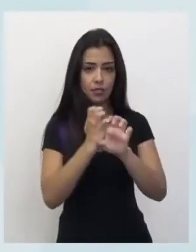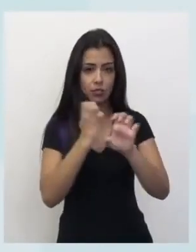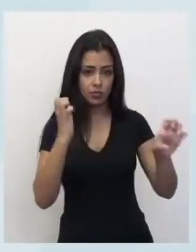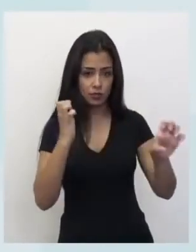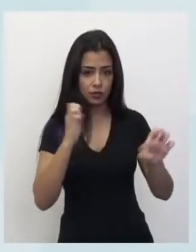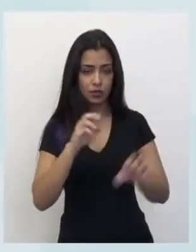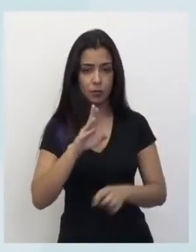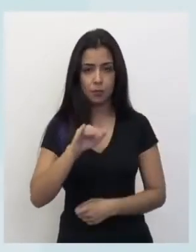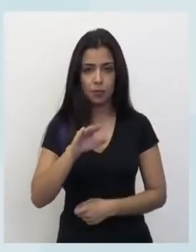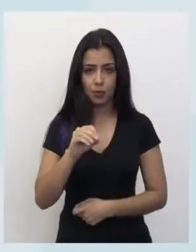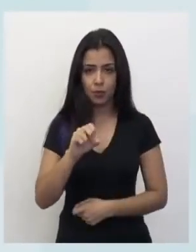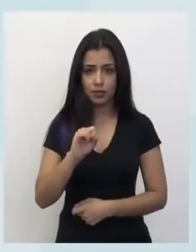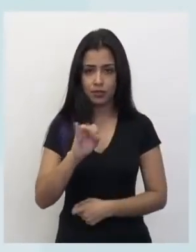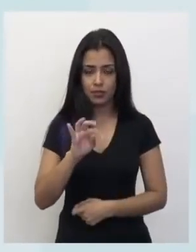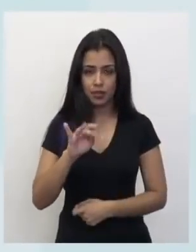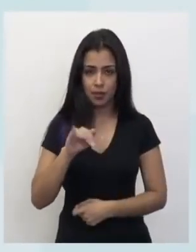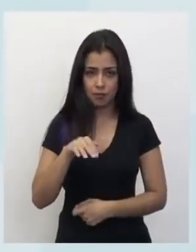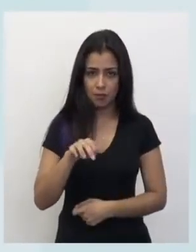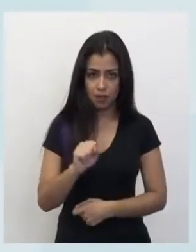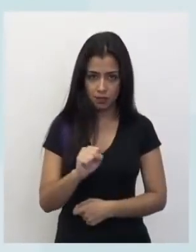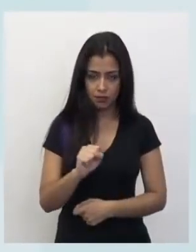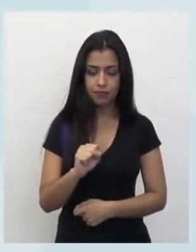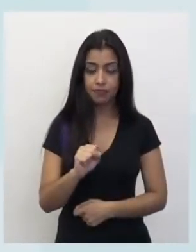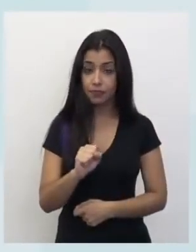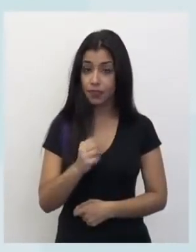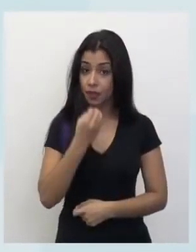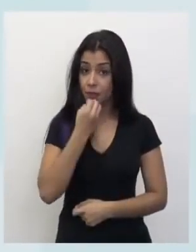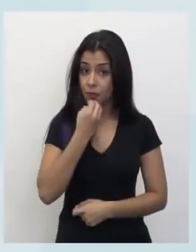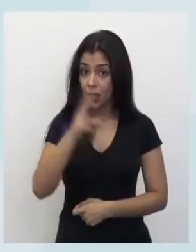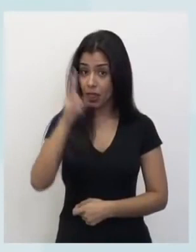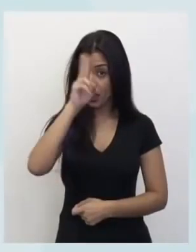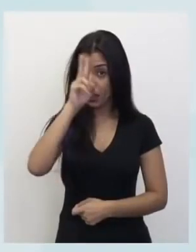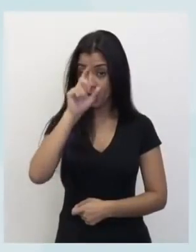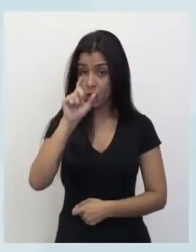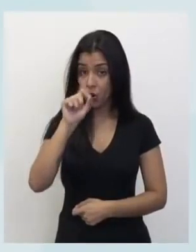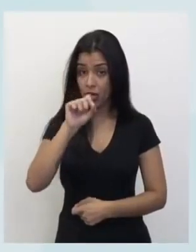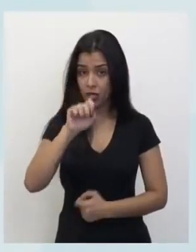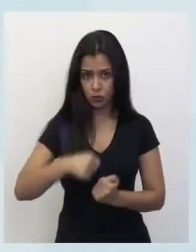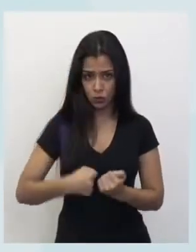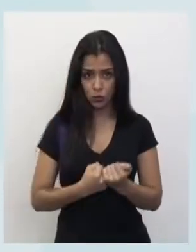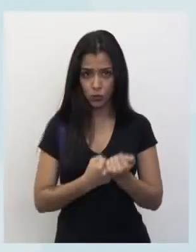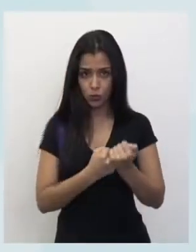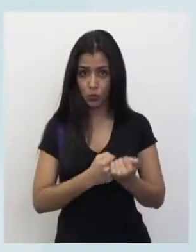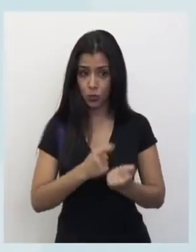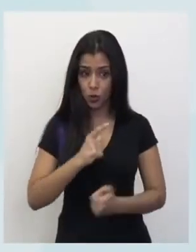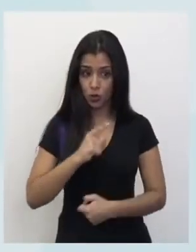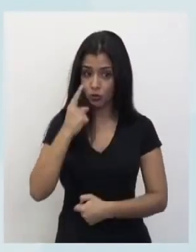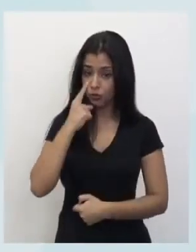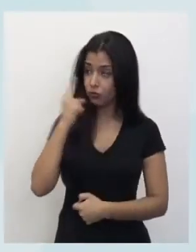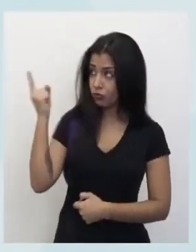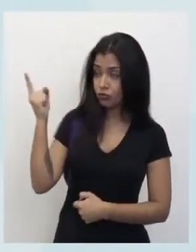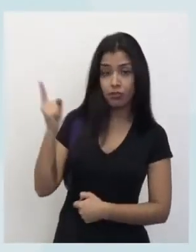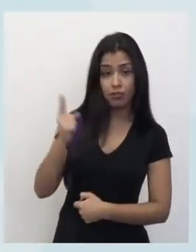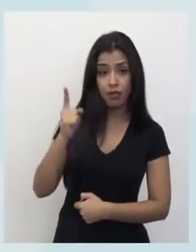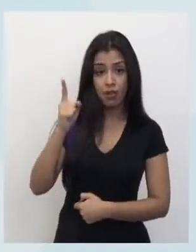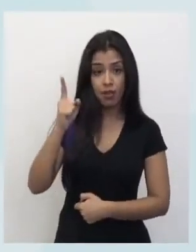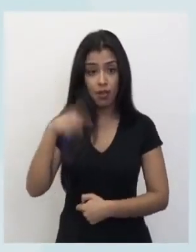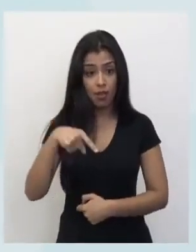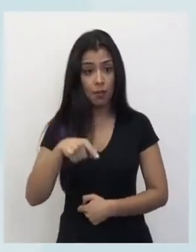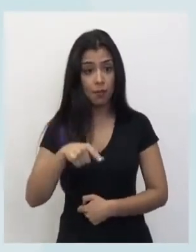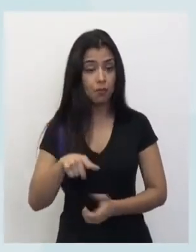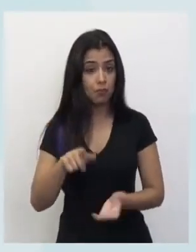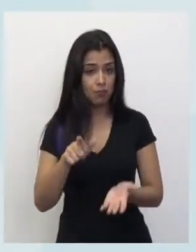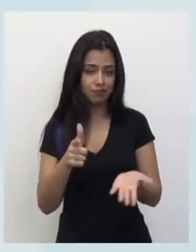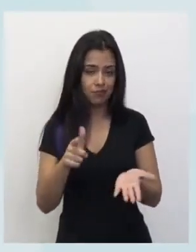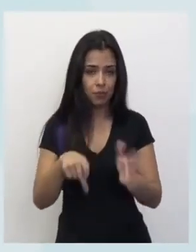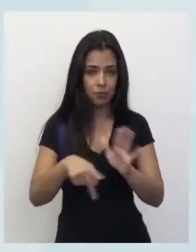biosistemas e é interessante lembrar que esse suporte, então, saiu, então, essa reportagem, entrevista, no